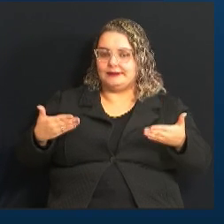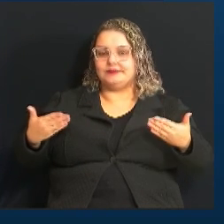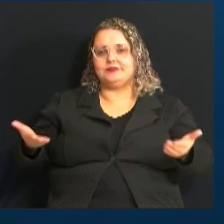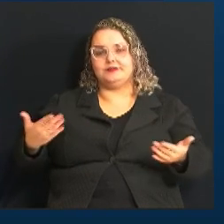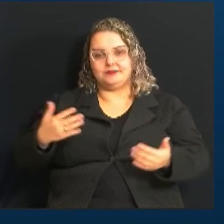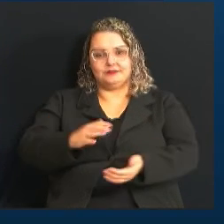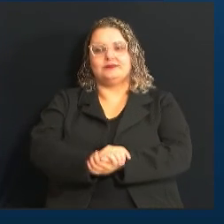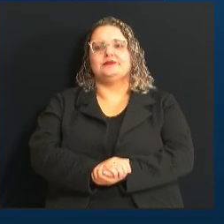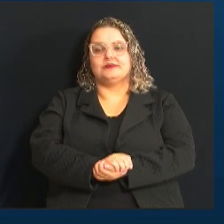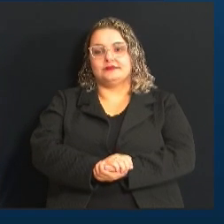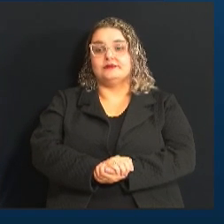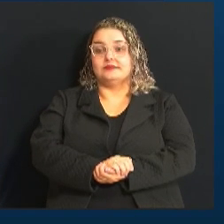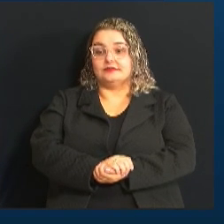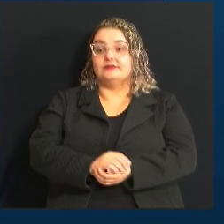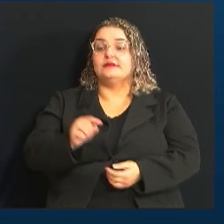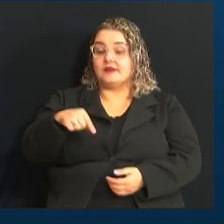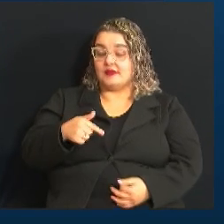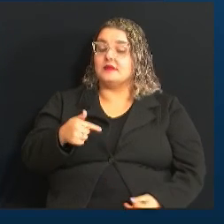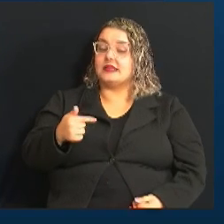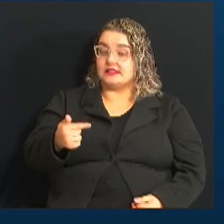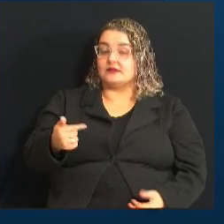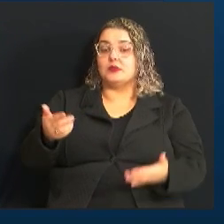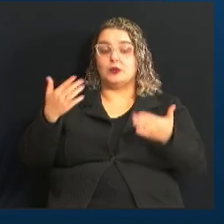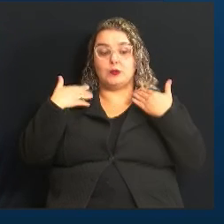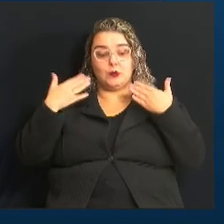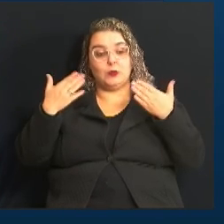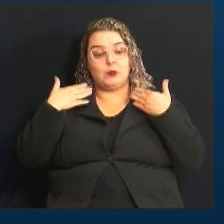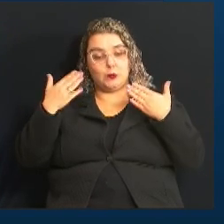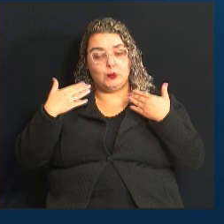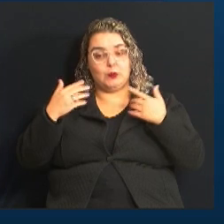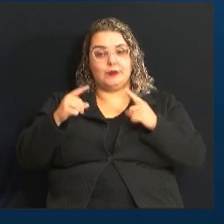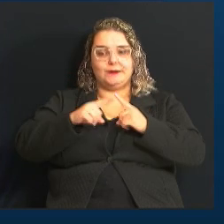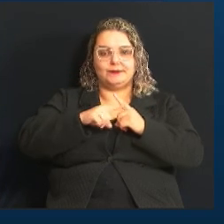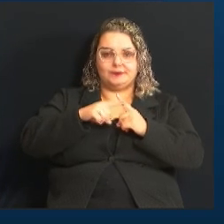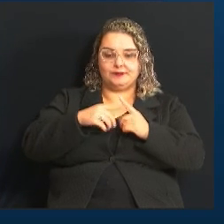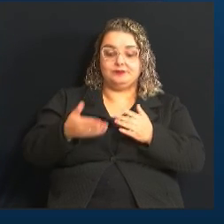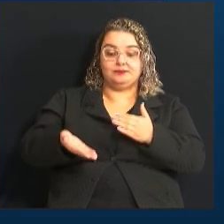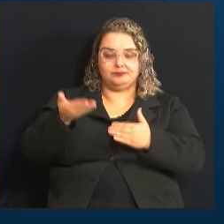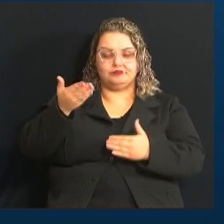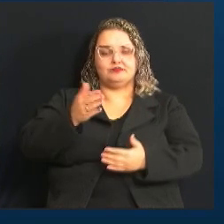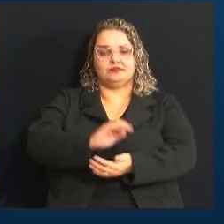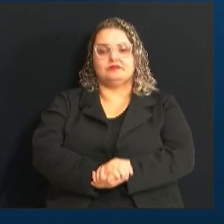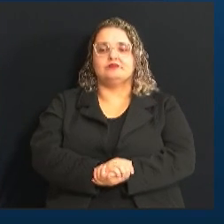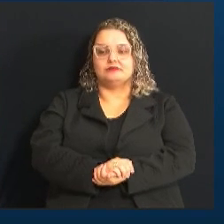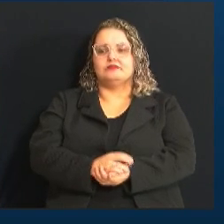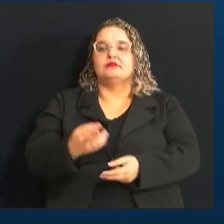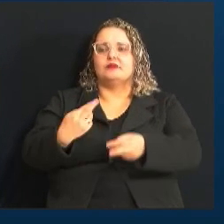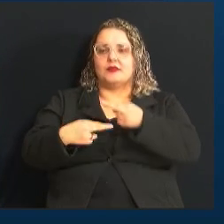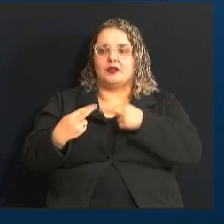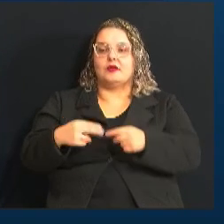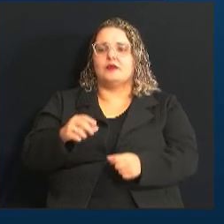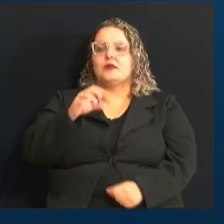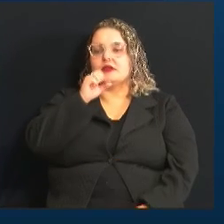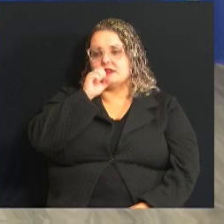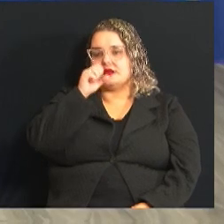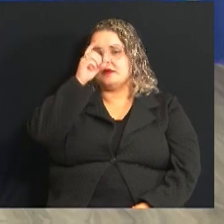essa é a tendência para essa semana de temperaturas mais elevadas em relação ao fim de